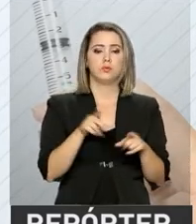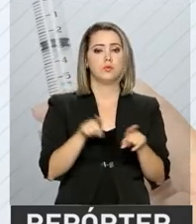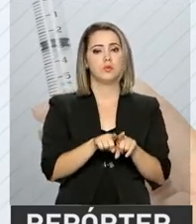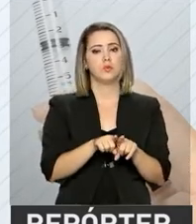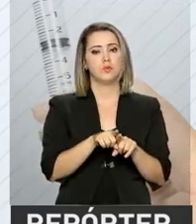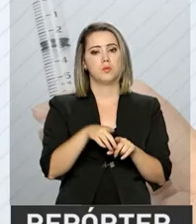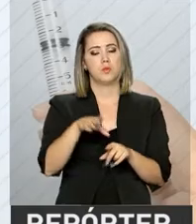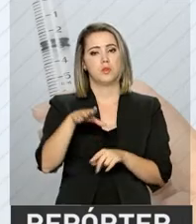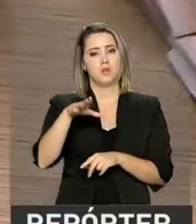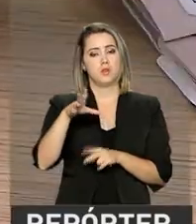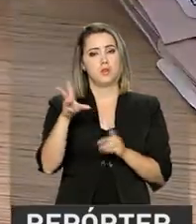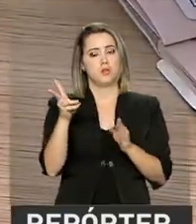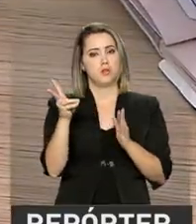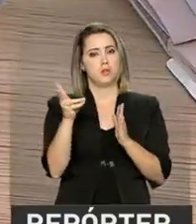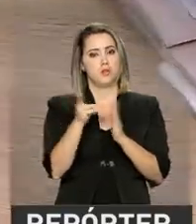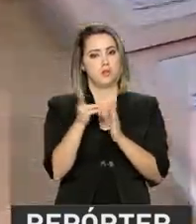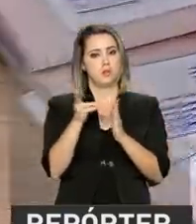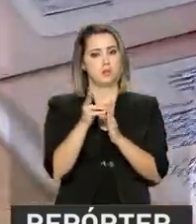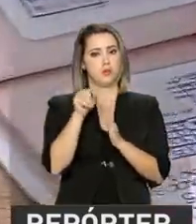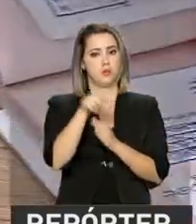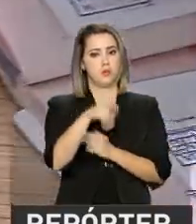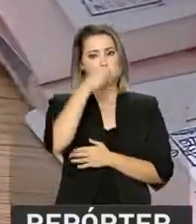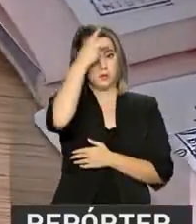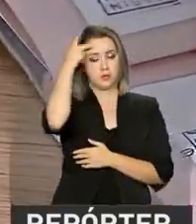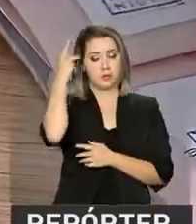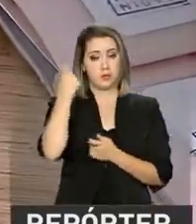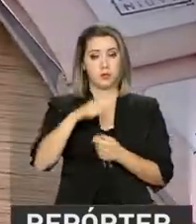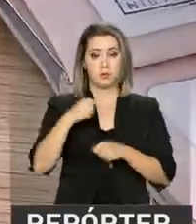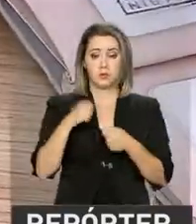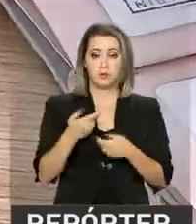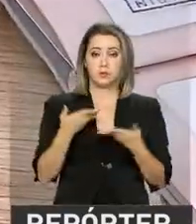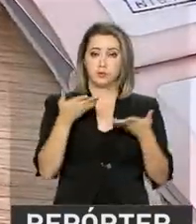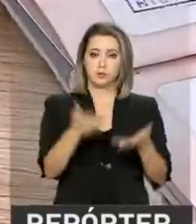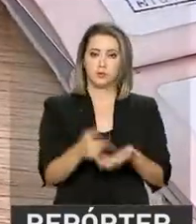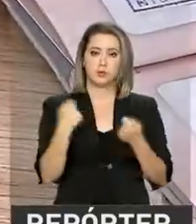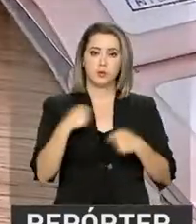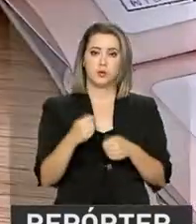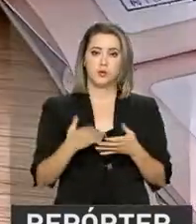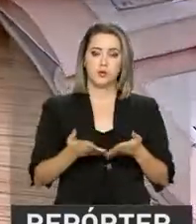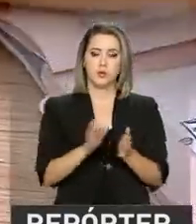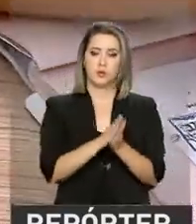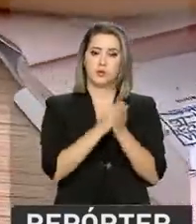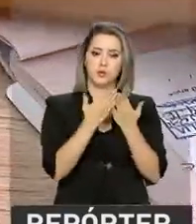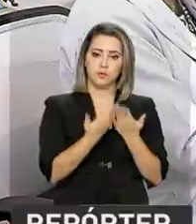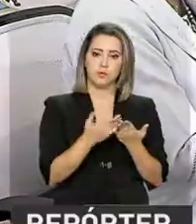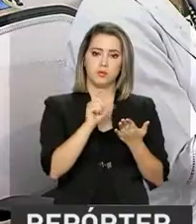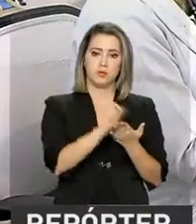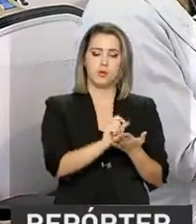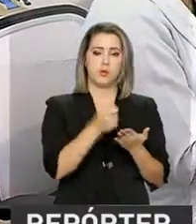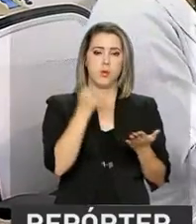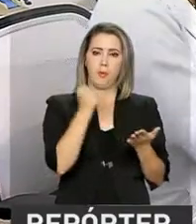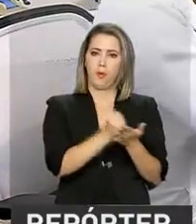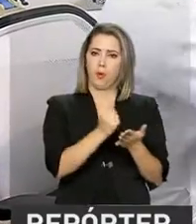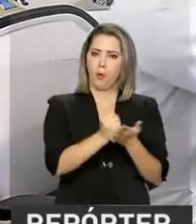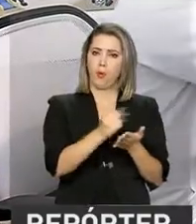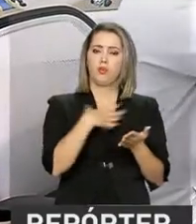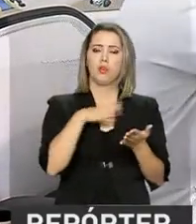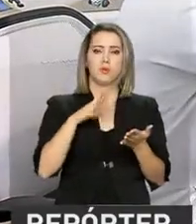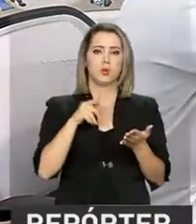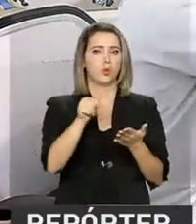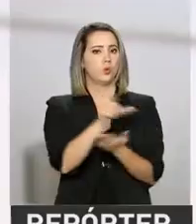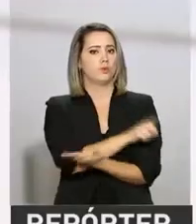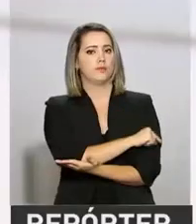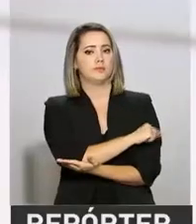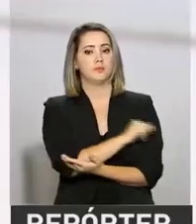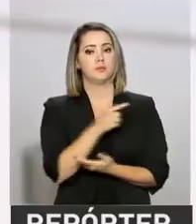socioeducativas e indígenas. E quem for se imunizar deve lembrar de levar o cartão de vacina ao posto de saúde para colocar em dia as outras